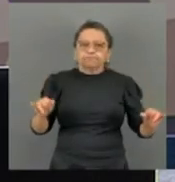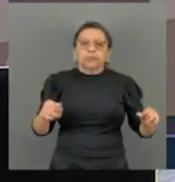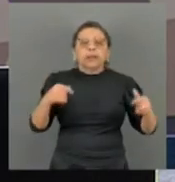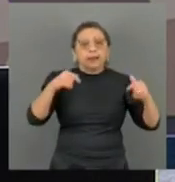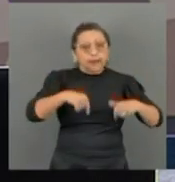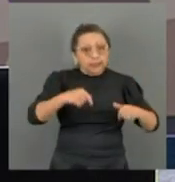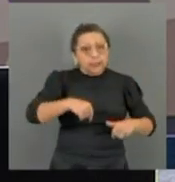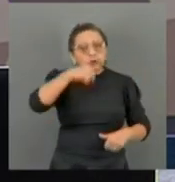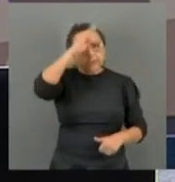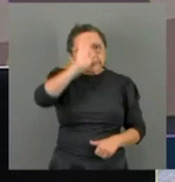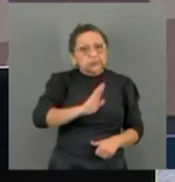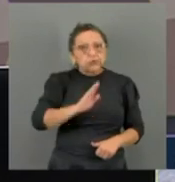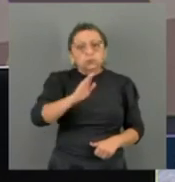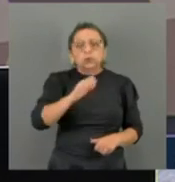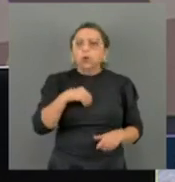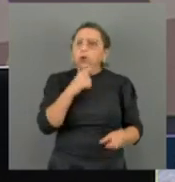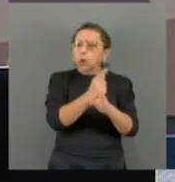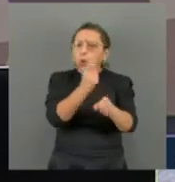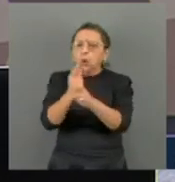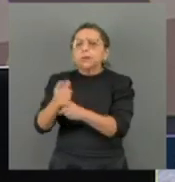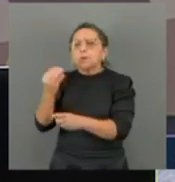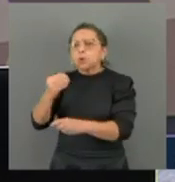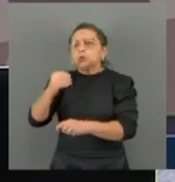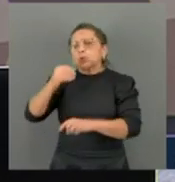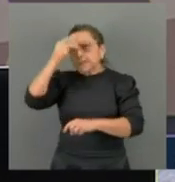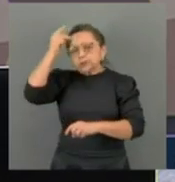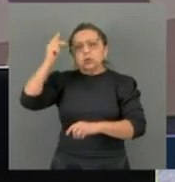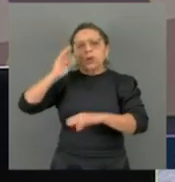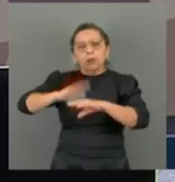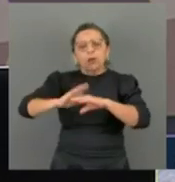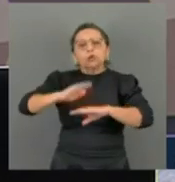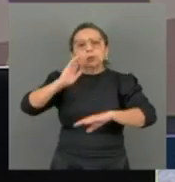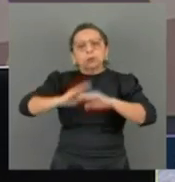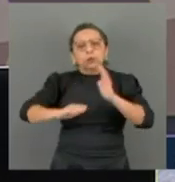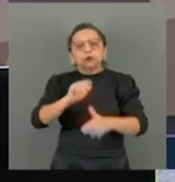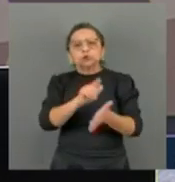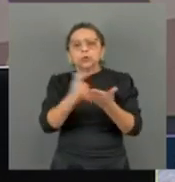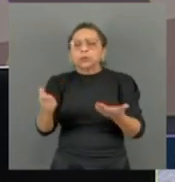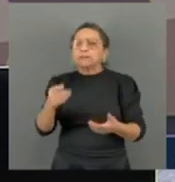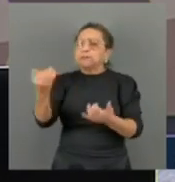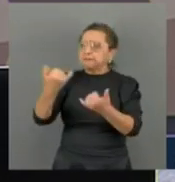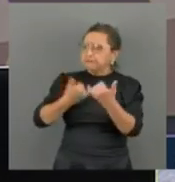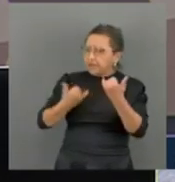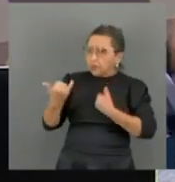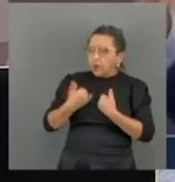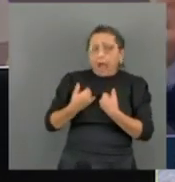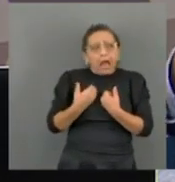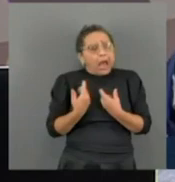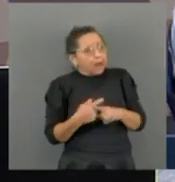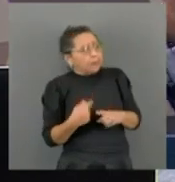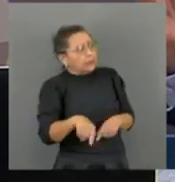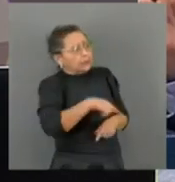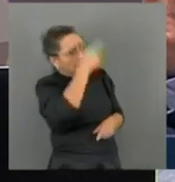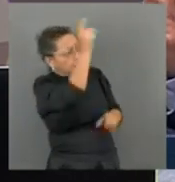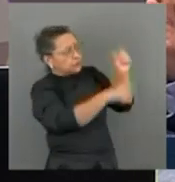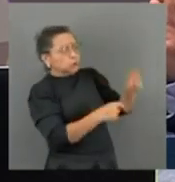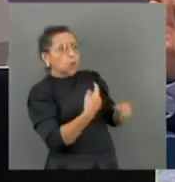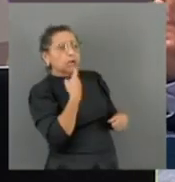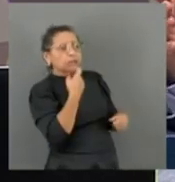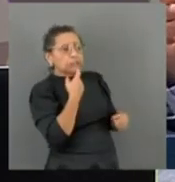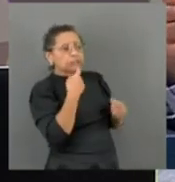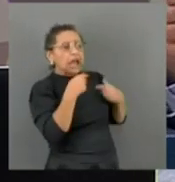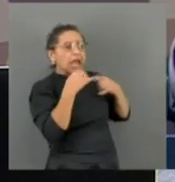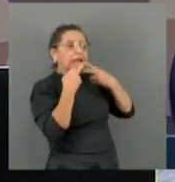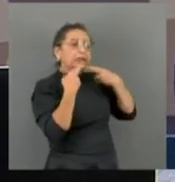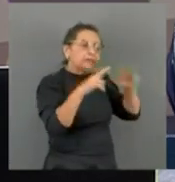brasileiros me dizem: não, mas precisa de censurar as pessoas que estão fazendo críticas do processo